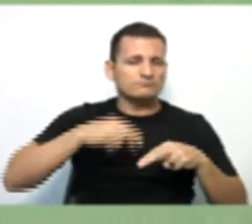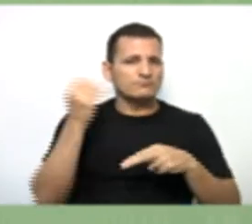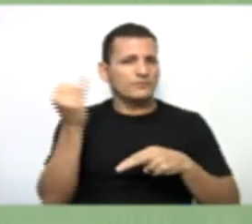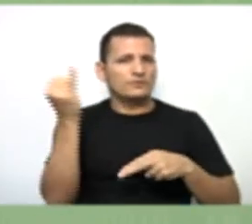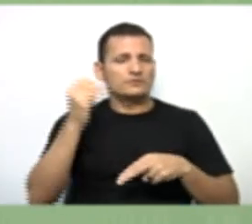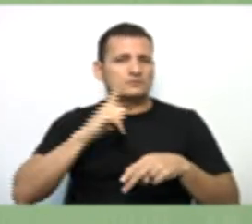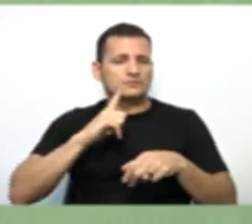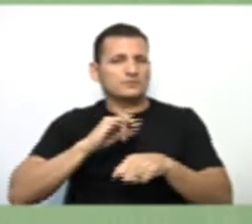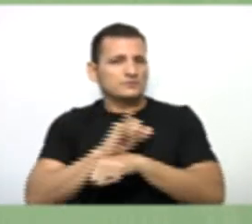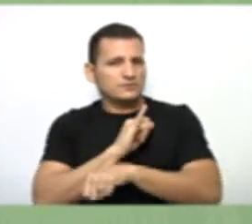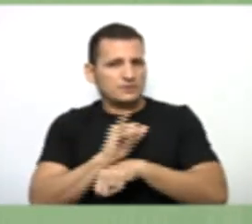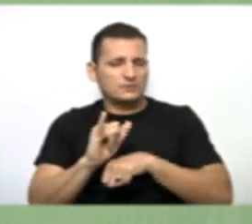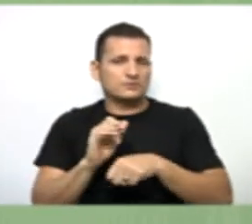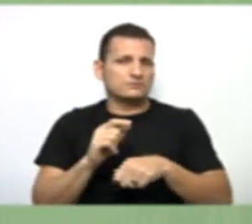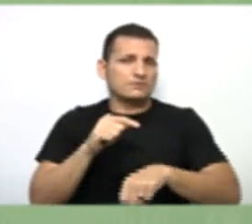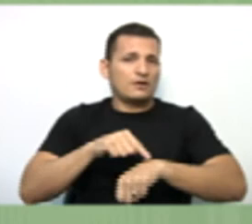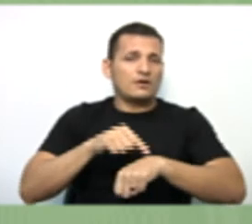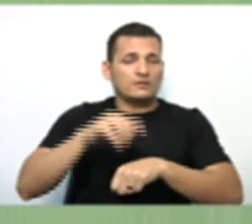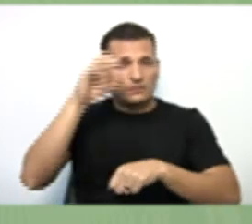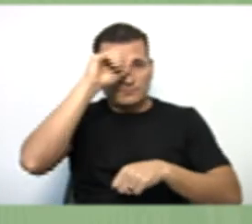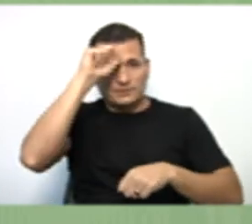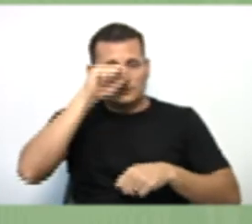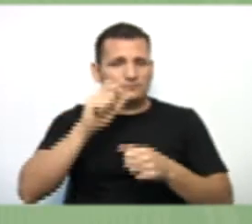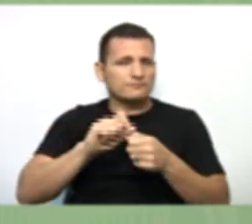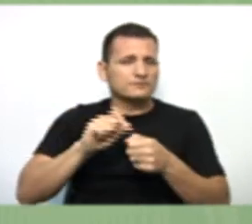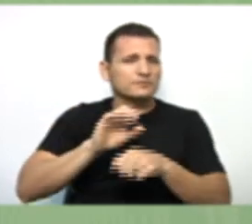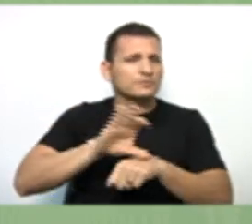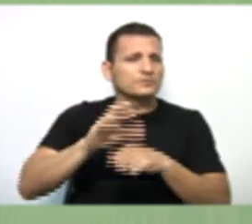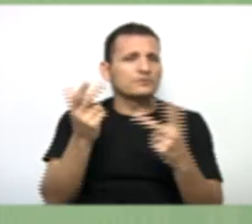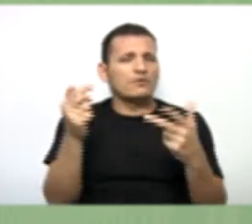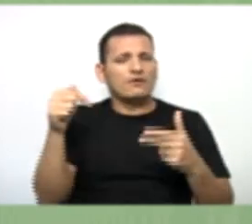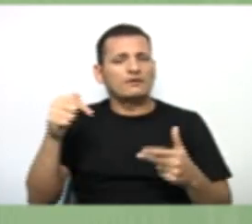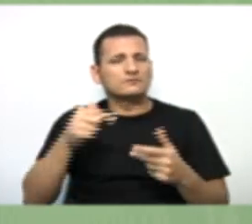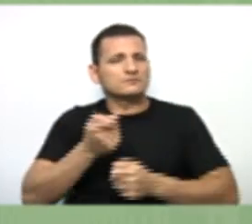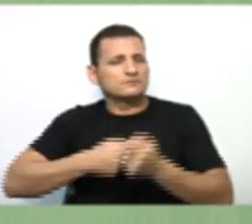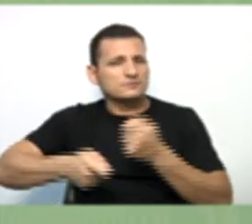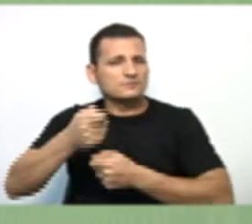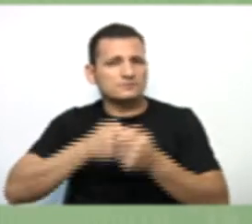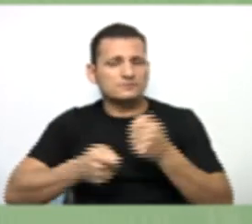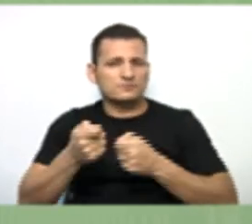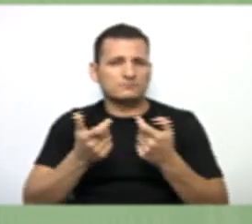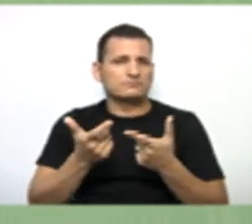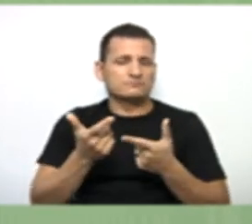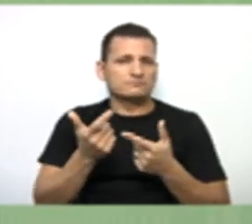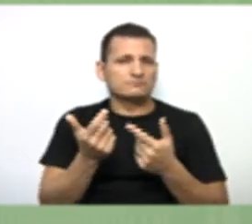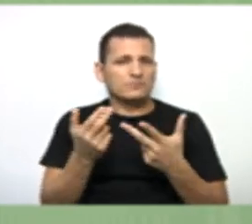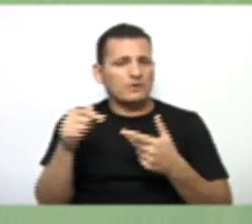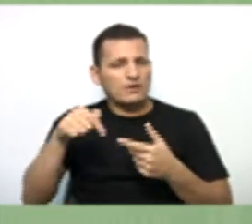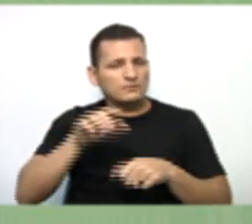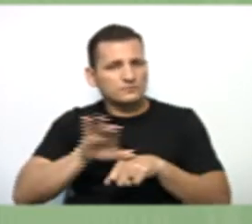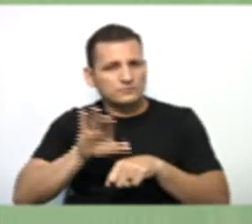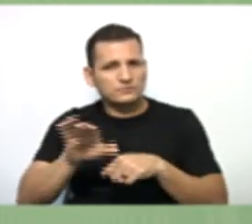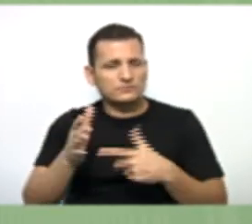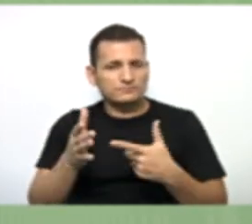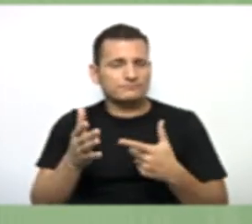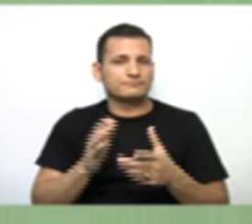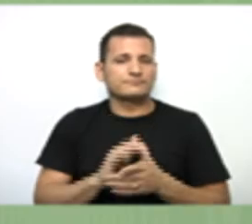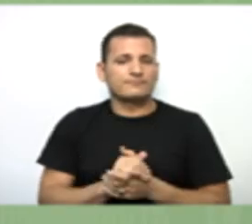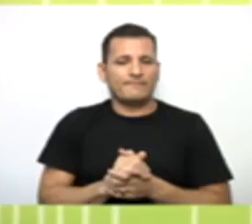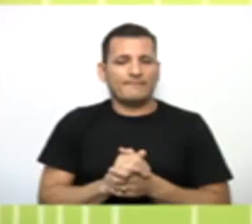termos estratégia até na hora de aprender, de fazer um curso como esse de negociação, de fazer um curso como esse. Olha